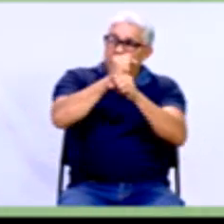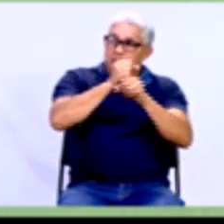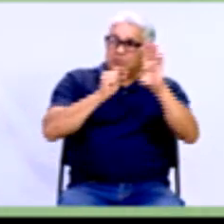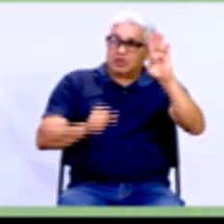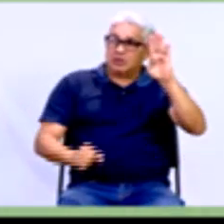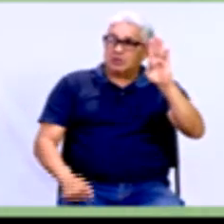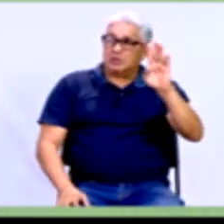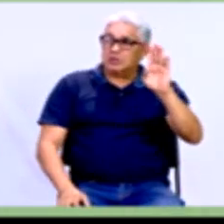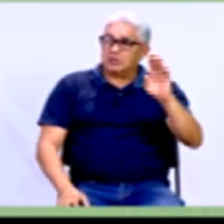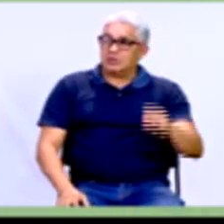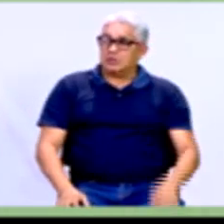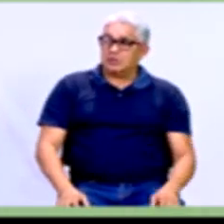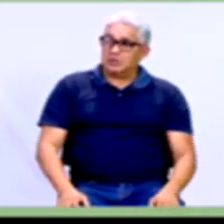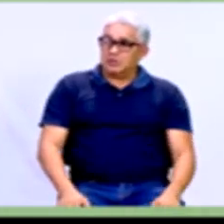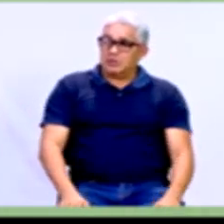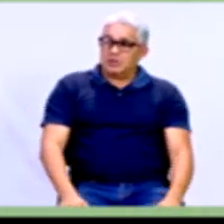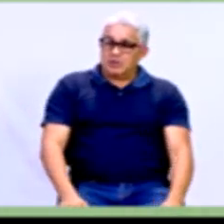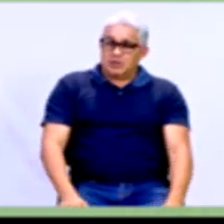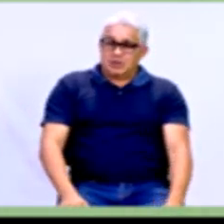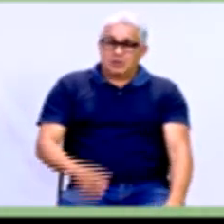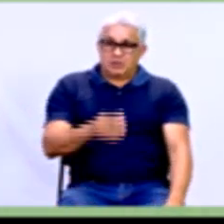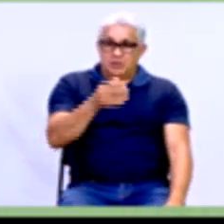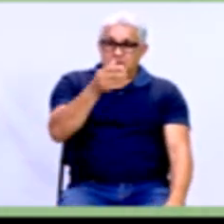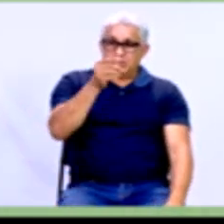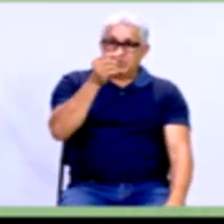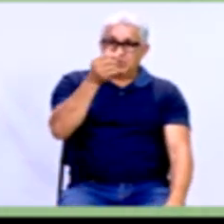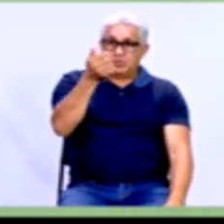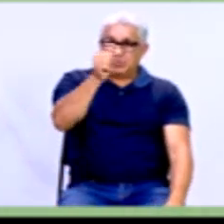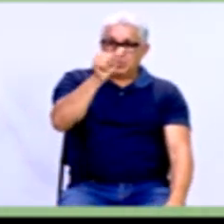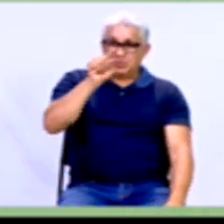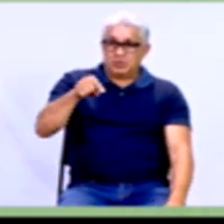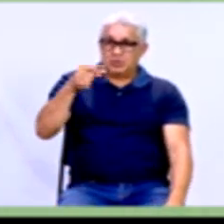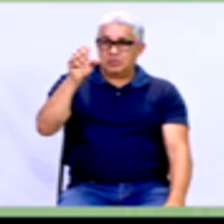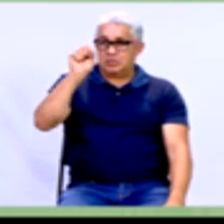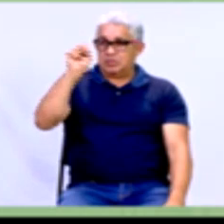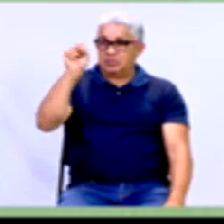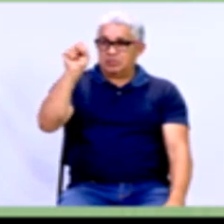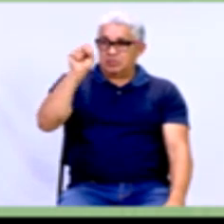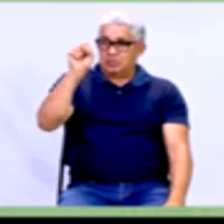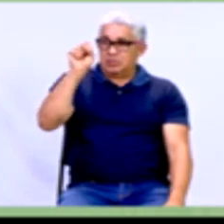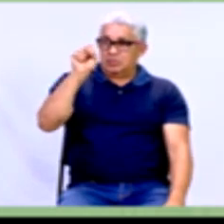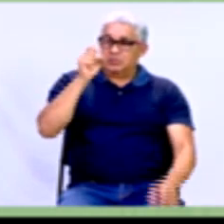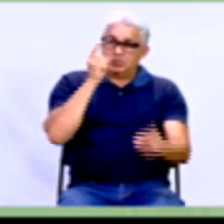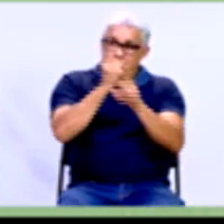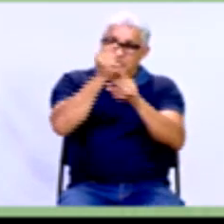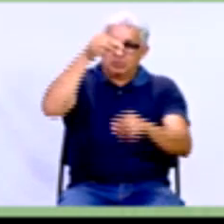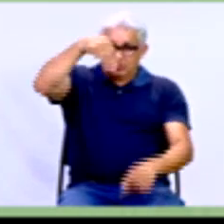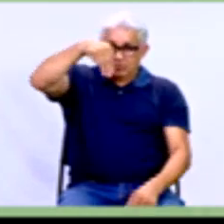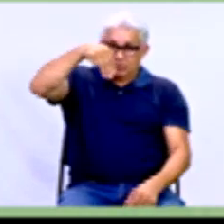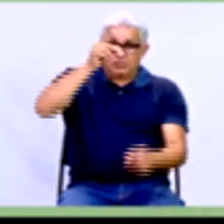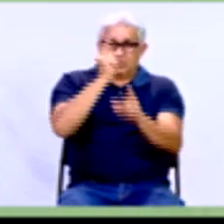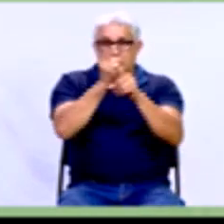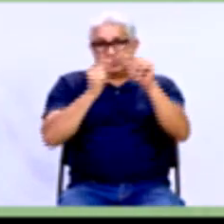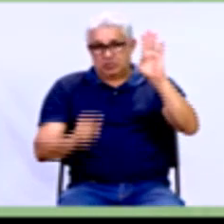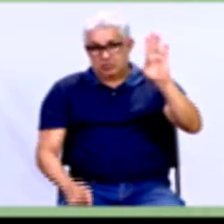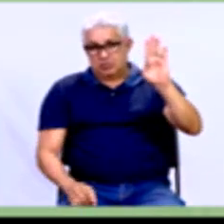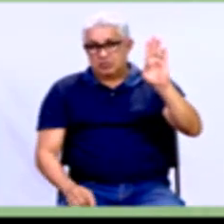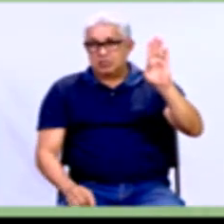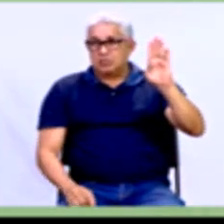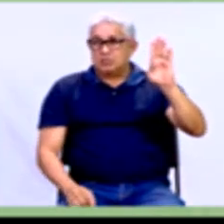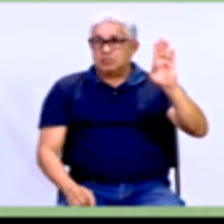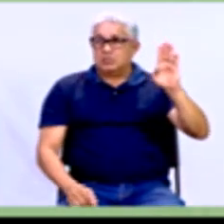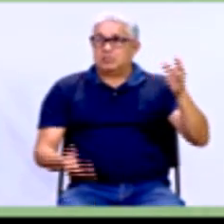13,02. B é igual a 11,88. Encontramos M, encontramos B.